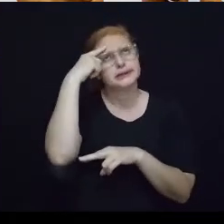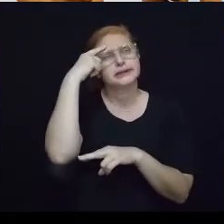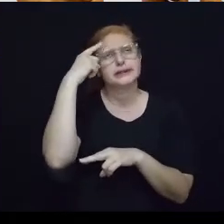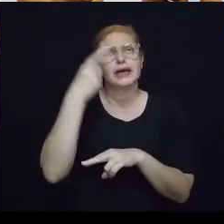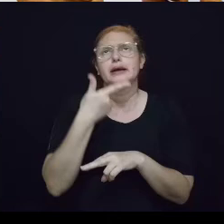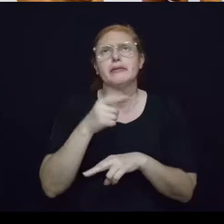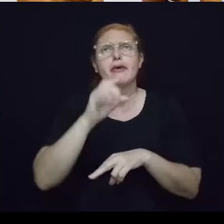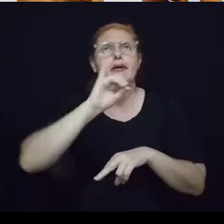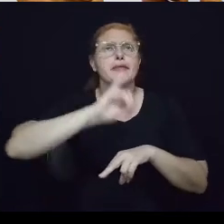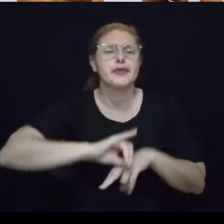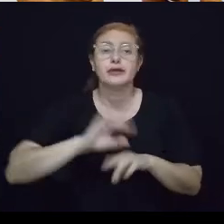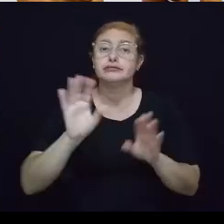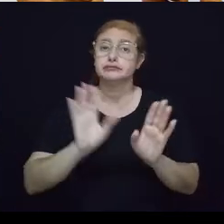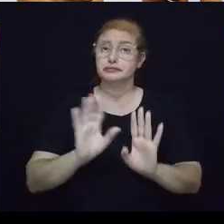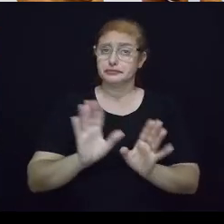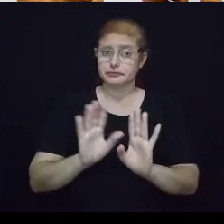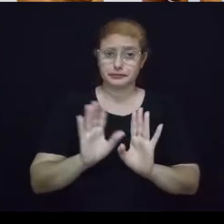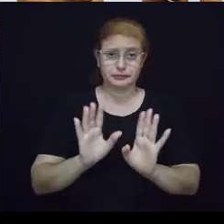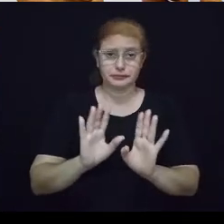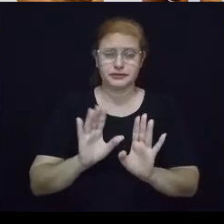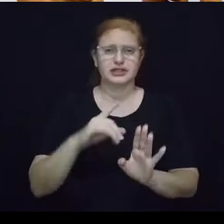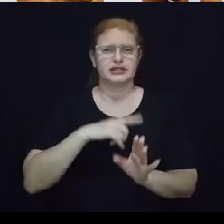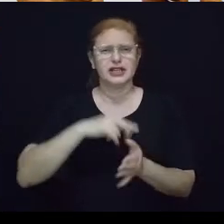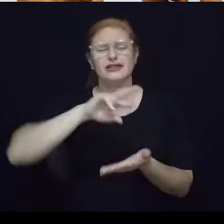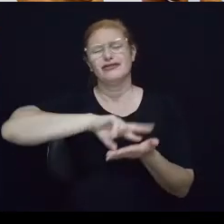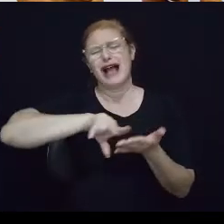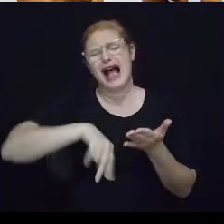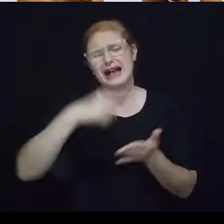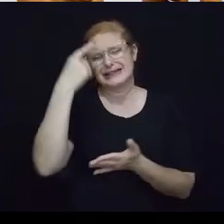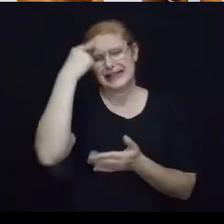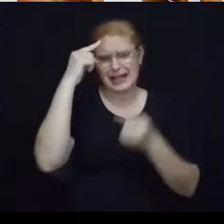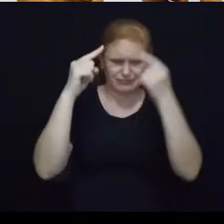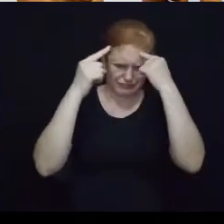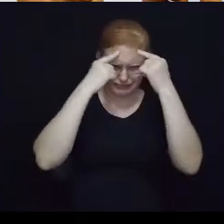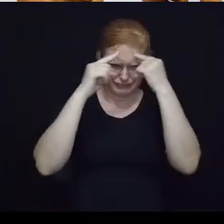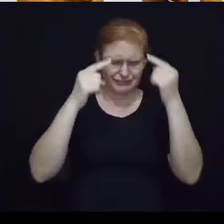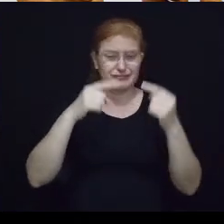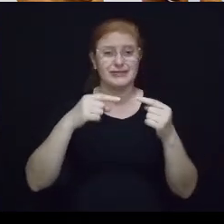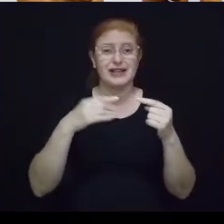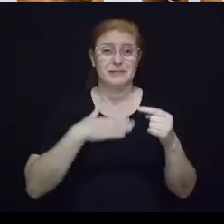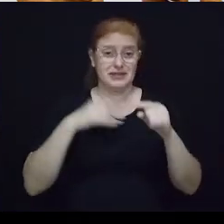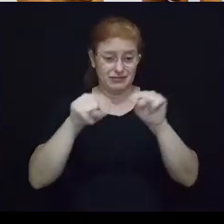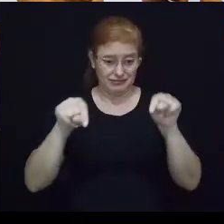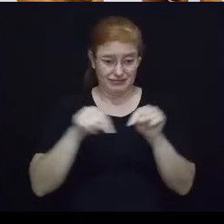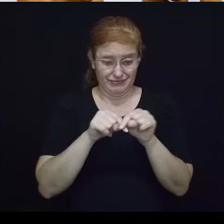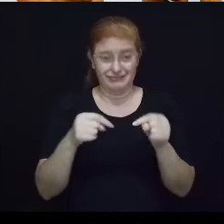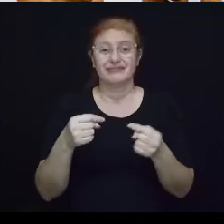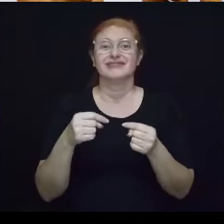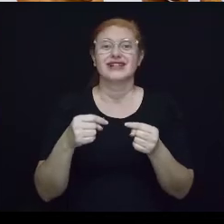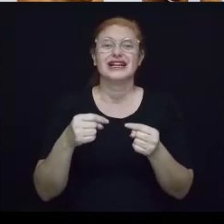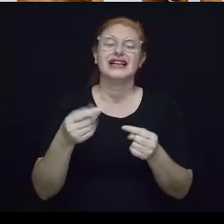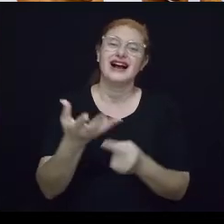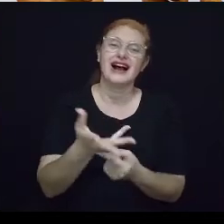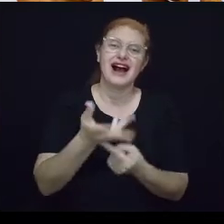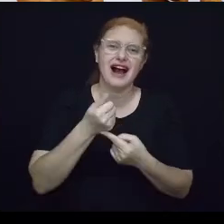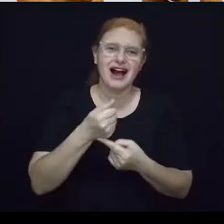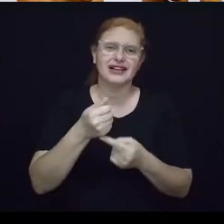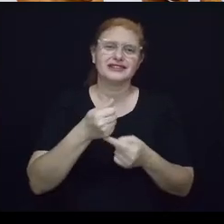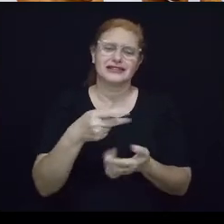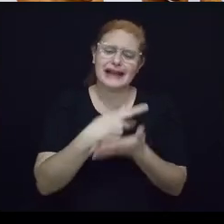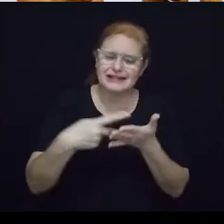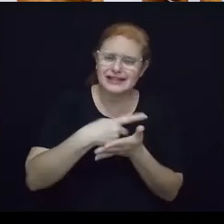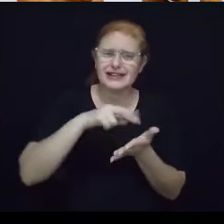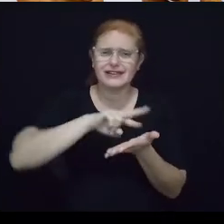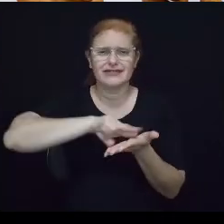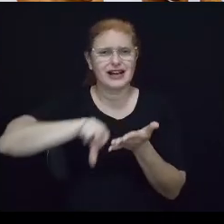próxima escultura. Ela fica tem várias ideias no meu ateliê, várias anotações rabiscadas. A maioria